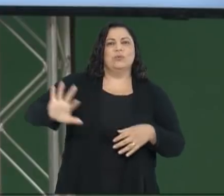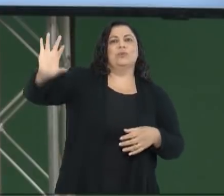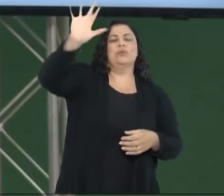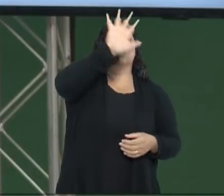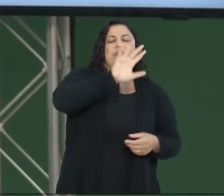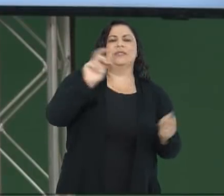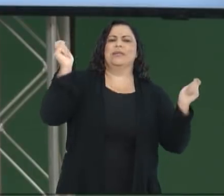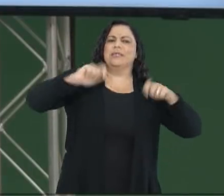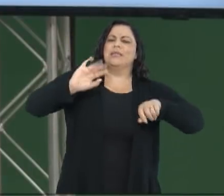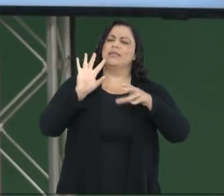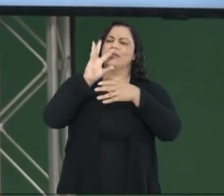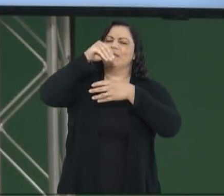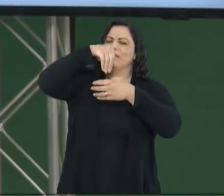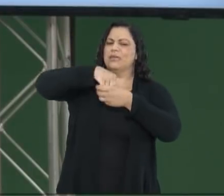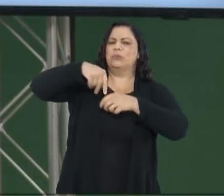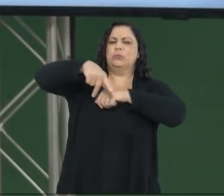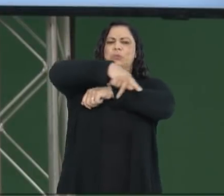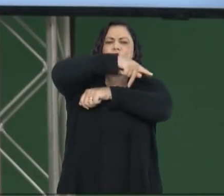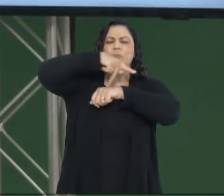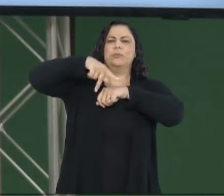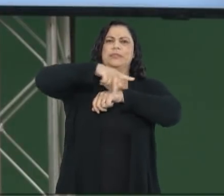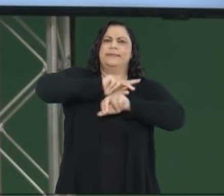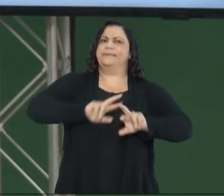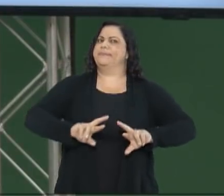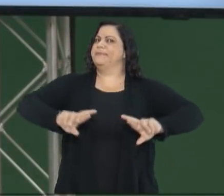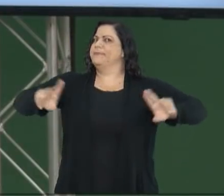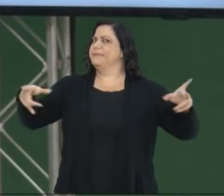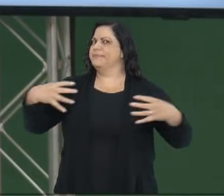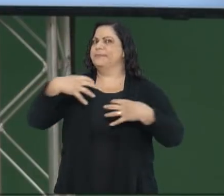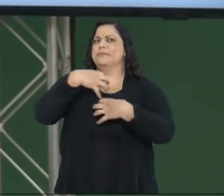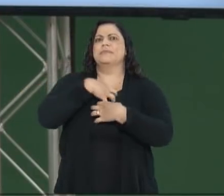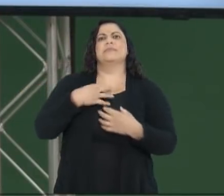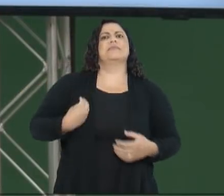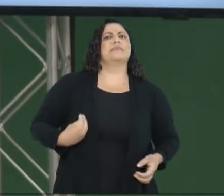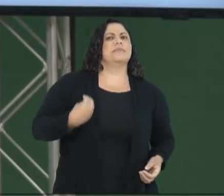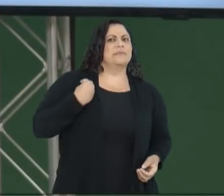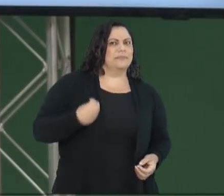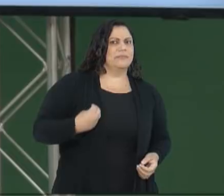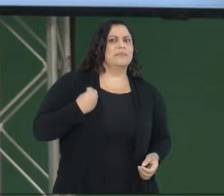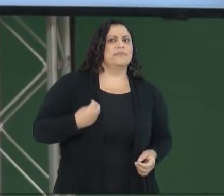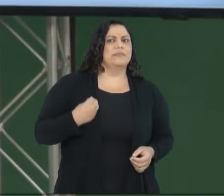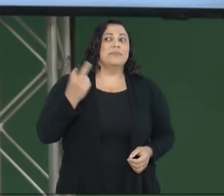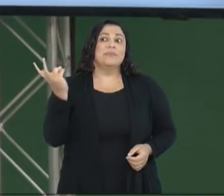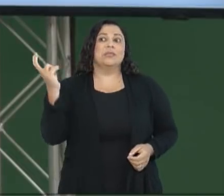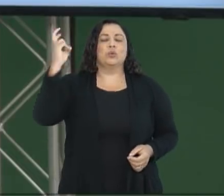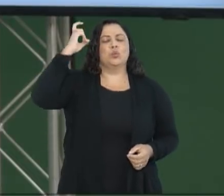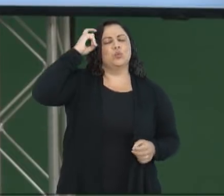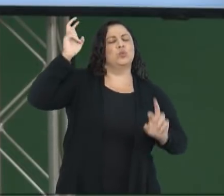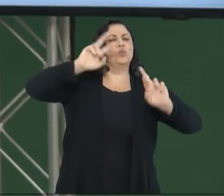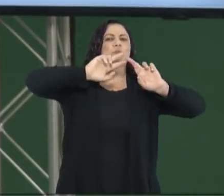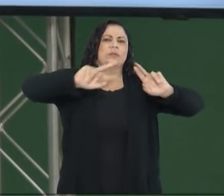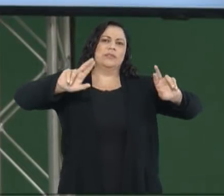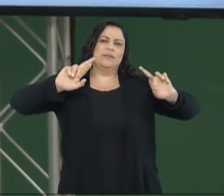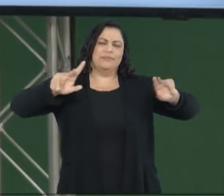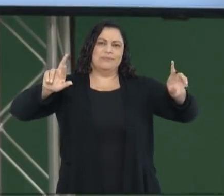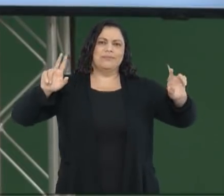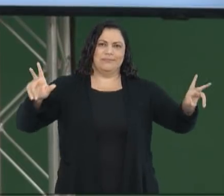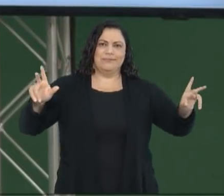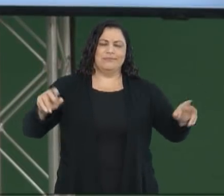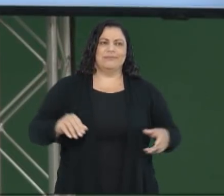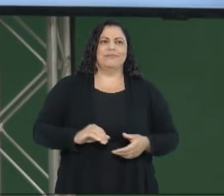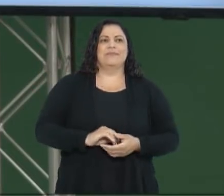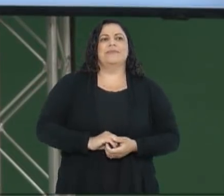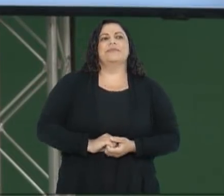país são expressos diferentes modos de viver, diferentes culturas que convivem ali dentro daqueles